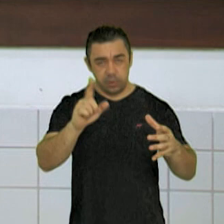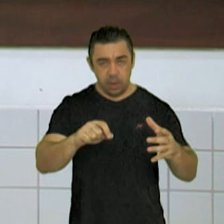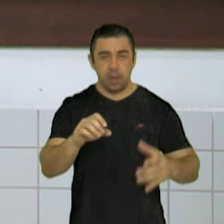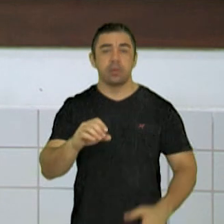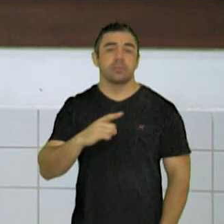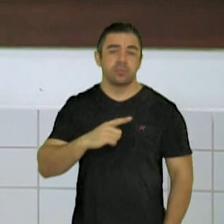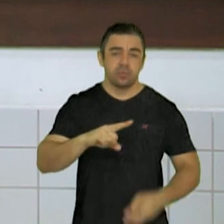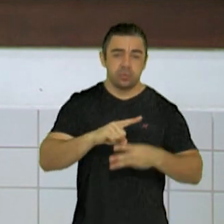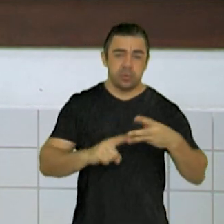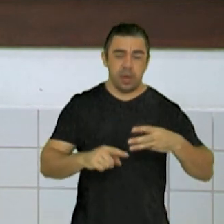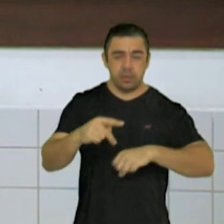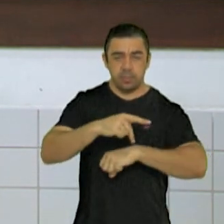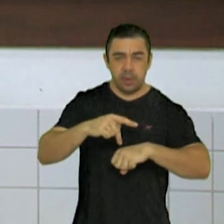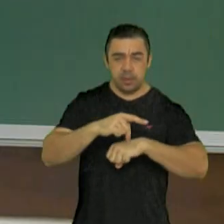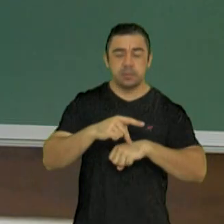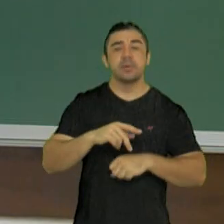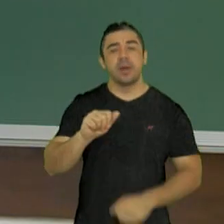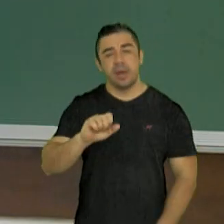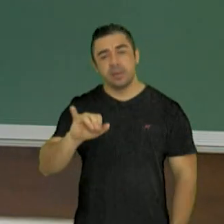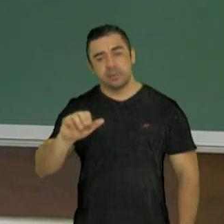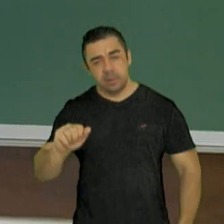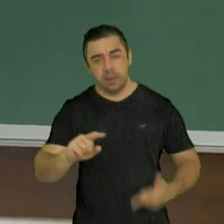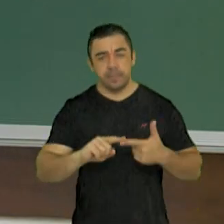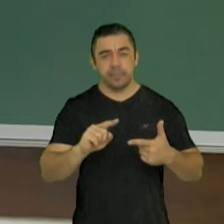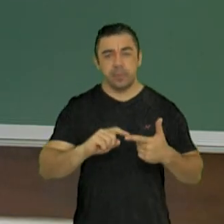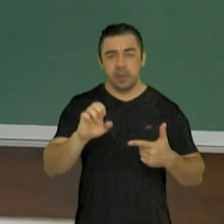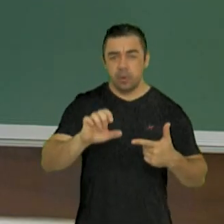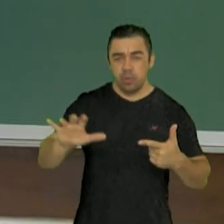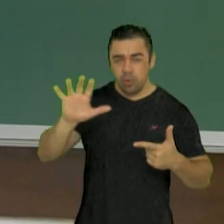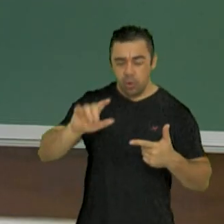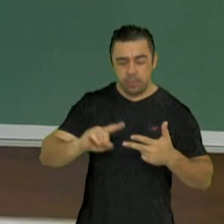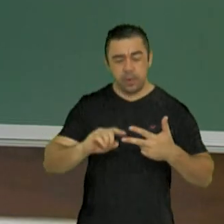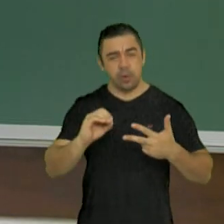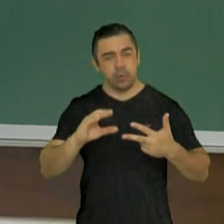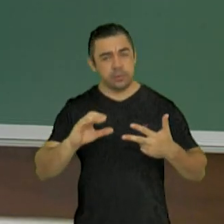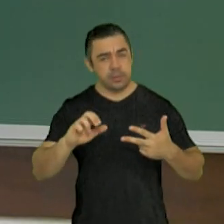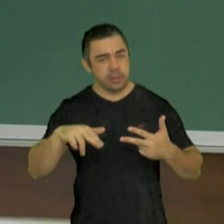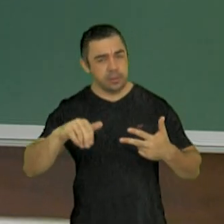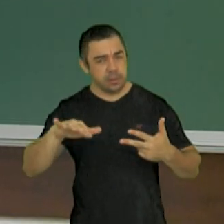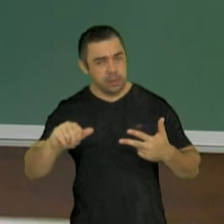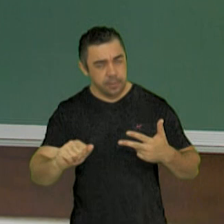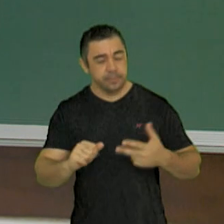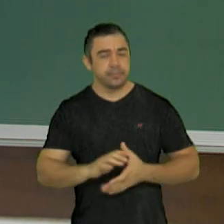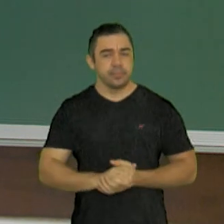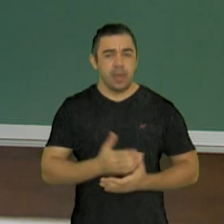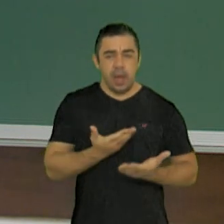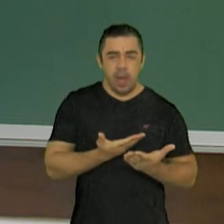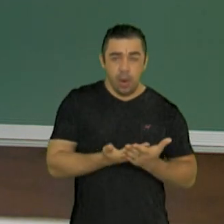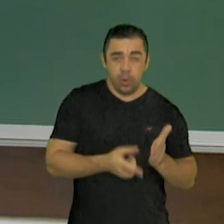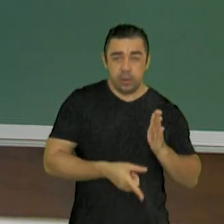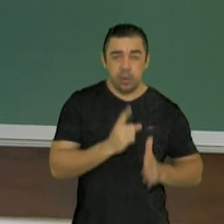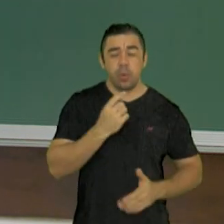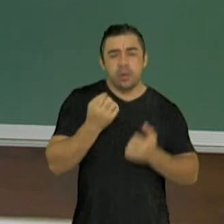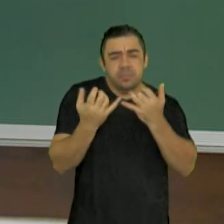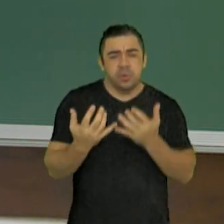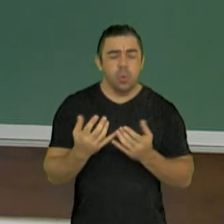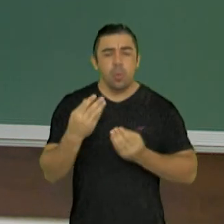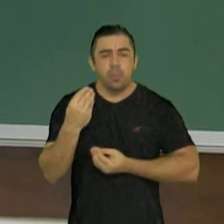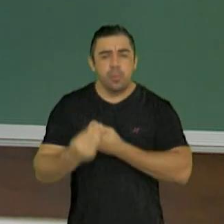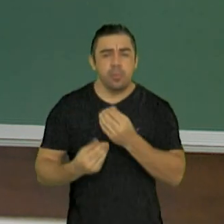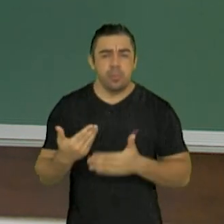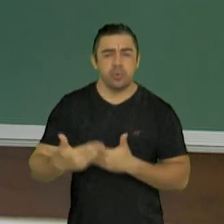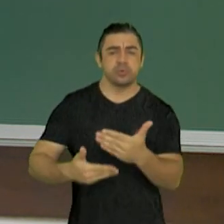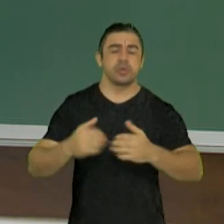que na nossa aula anterior, nós retomamos o processo de industrialização, que está